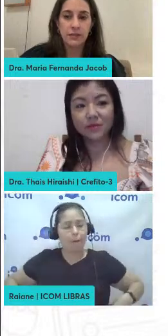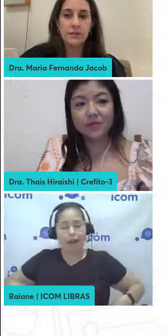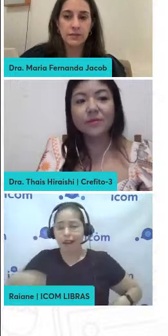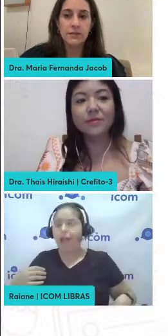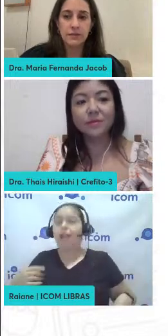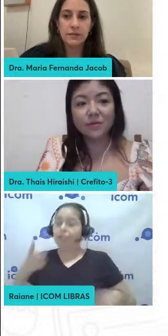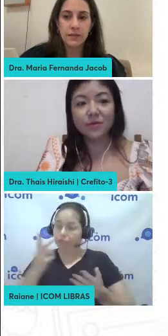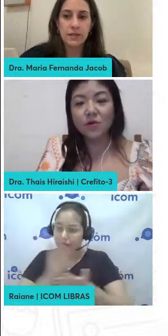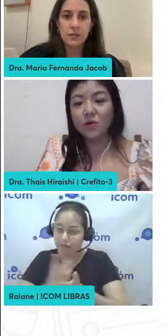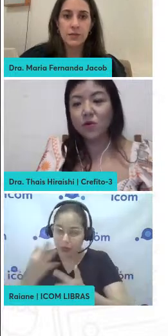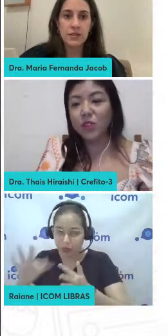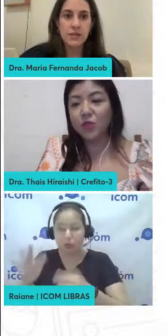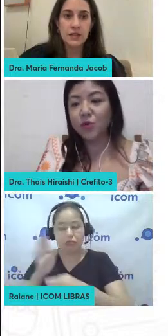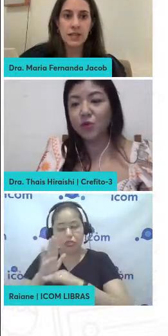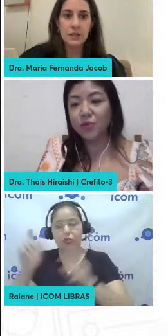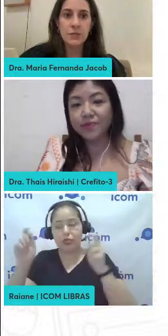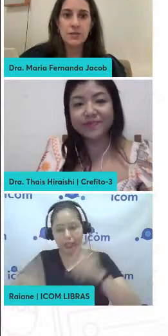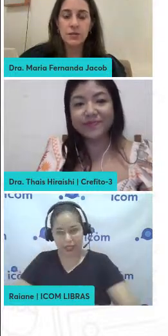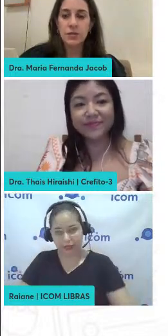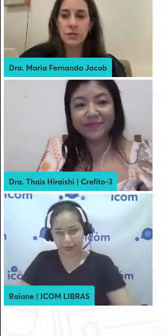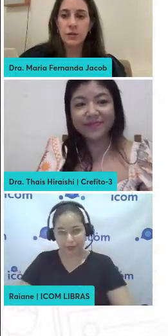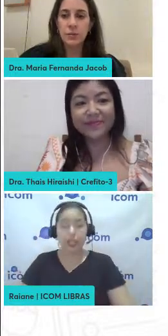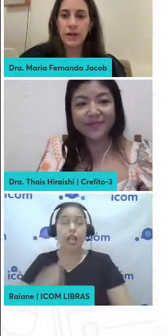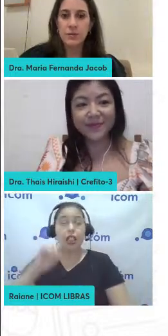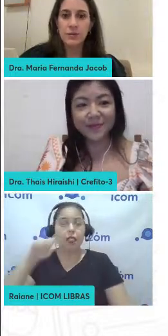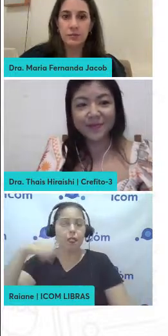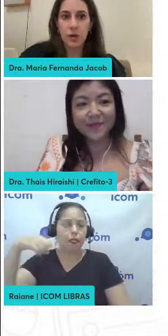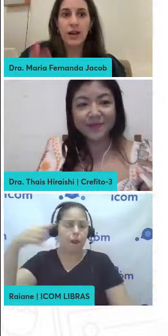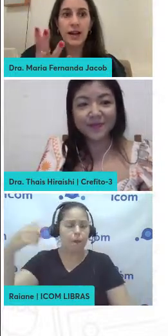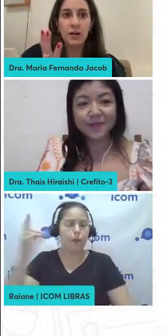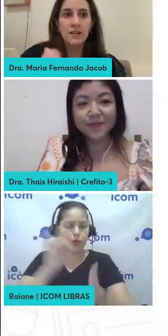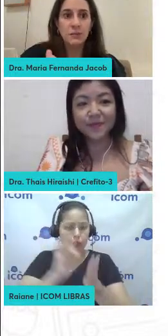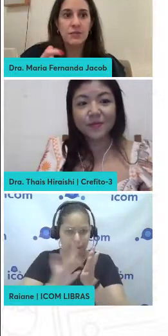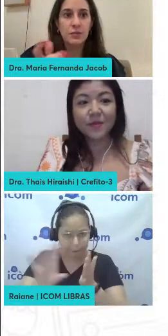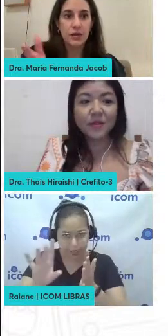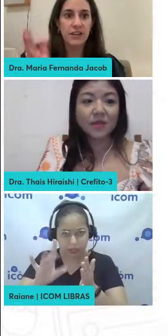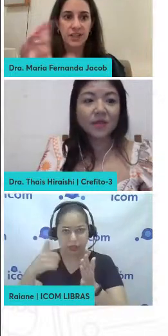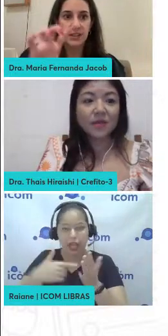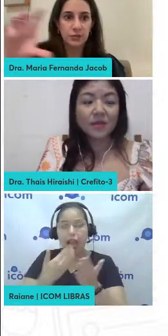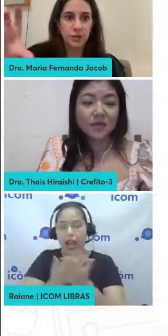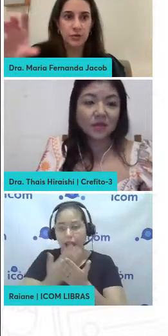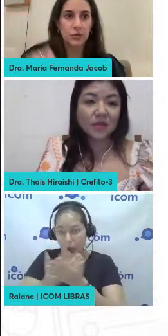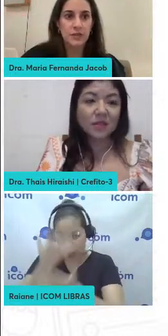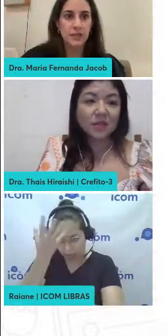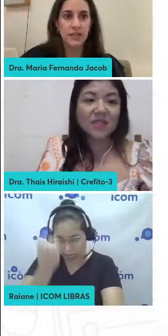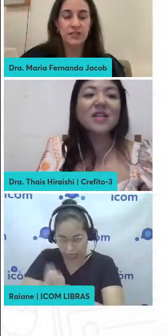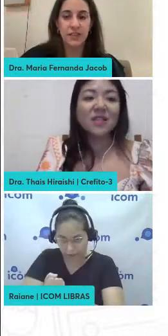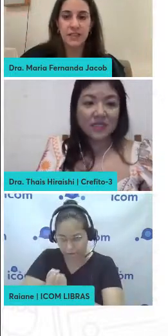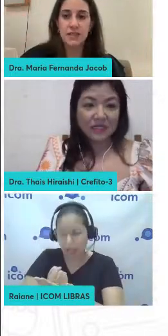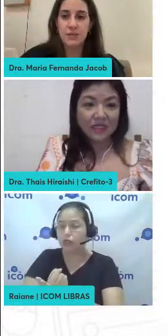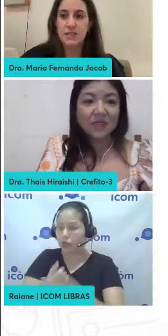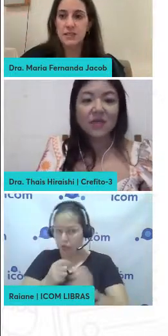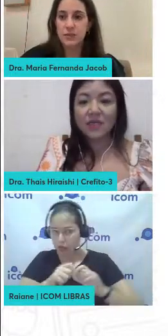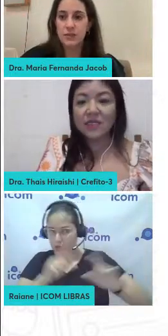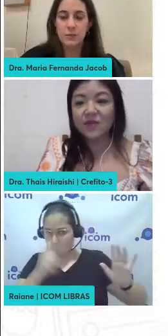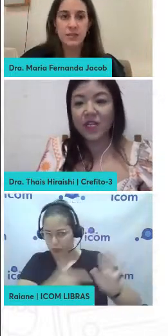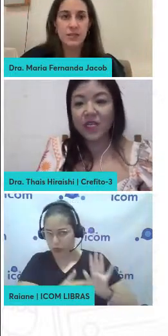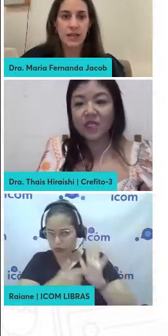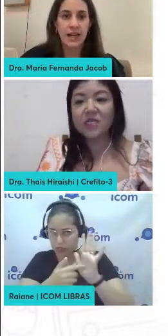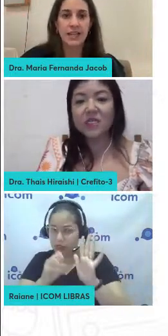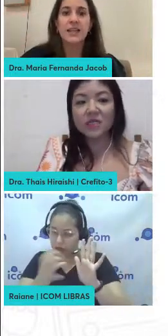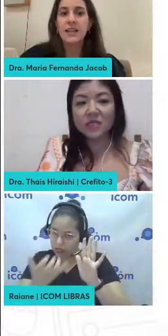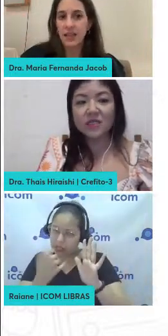tá? Ótimo. Se vocês quiserem, depois eu passo para... Bom, a aula também ficou gravada, eu trouxe ali a referência, mas se